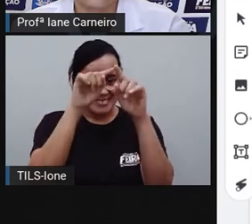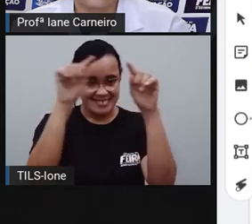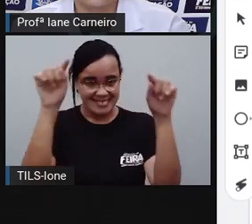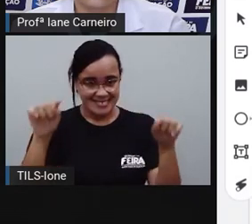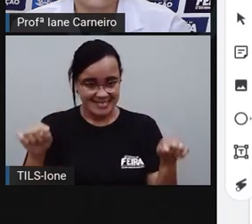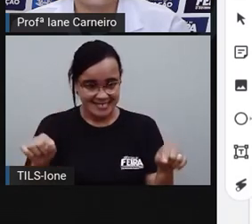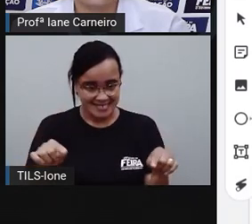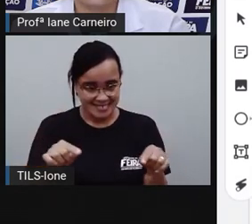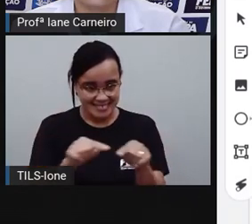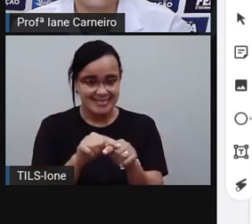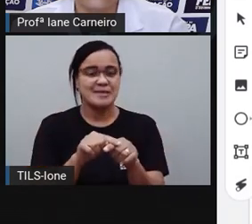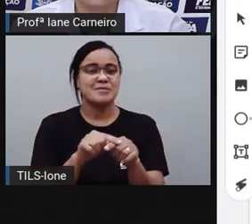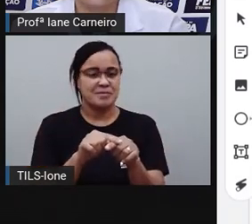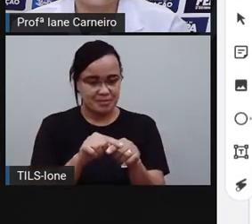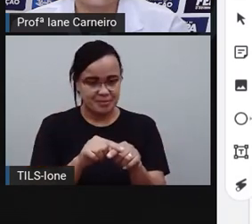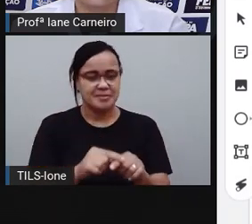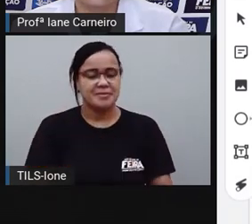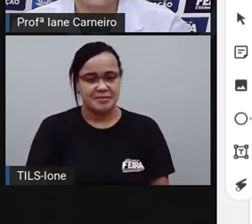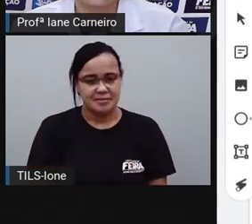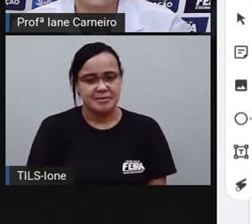é um quadrado, certo?